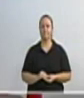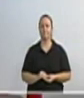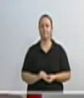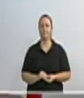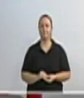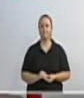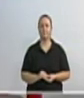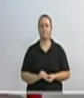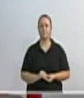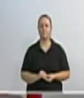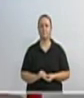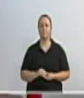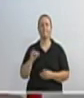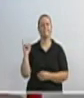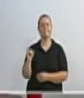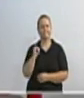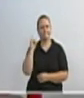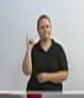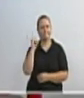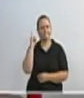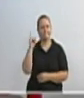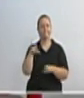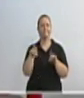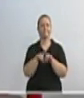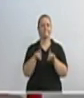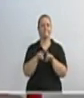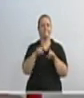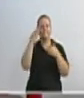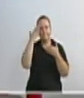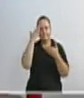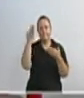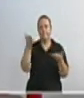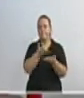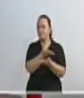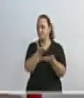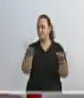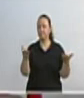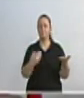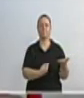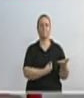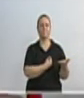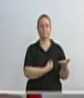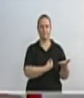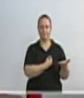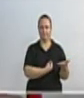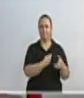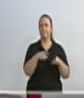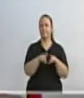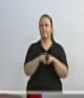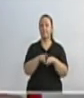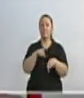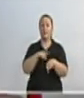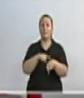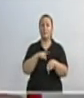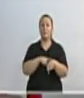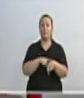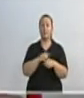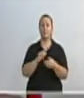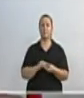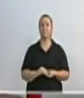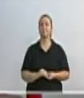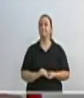Importante, né, sobretudo, agradecer a presença de todos e esse momento, sendo esse o meu primeiro